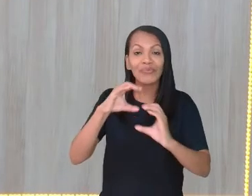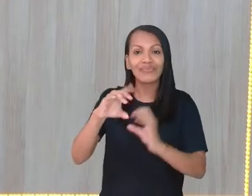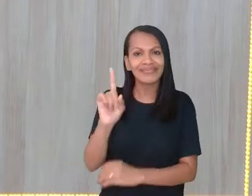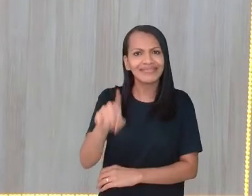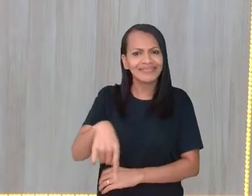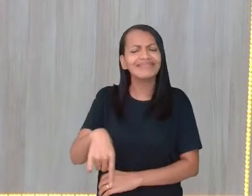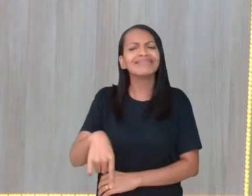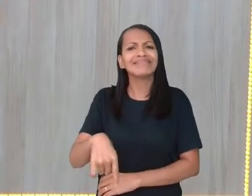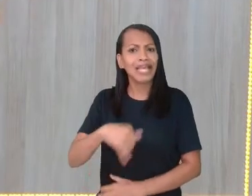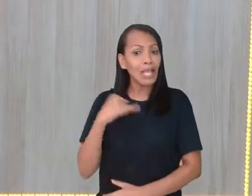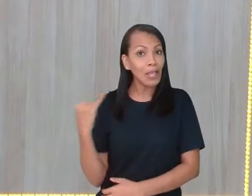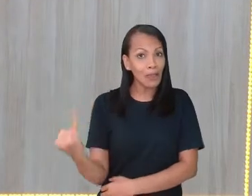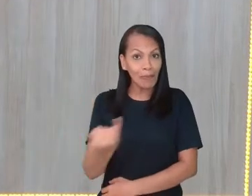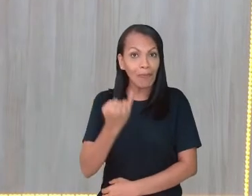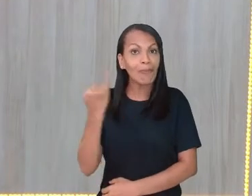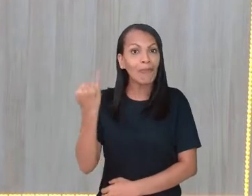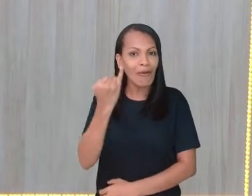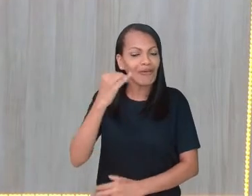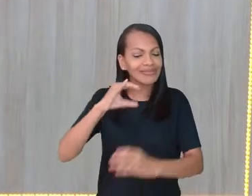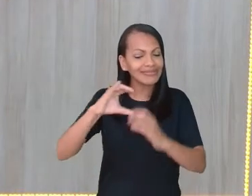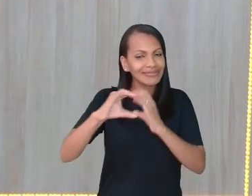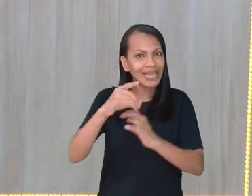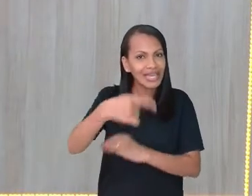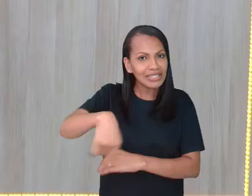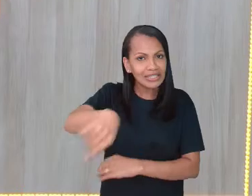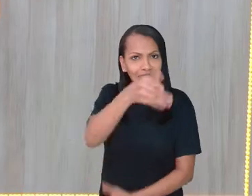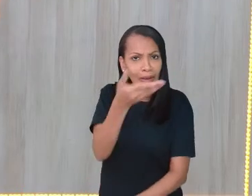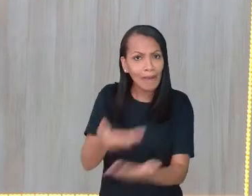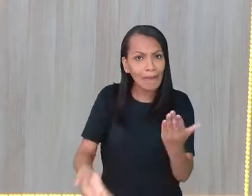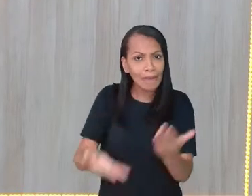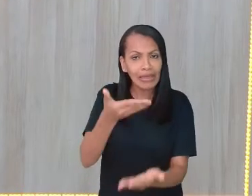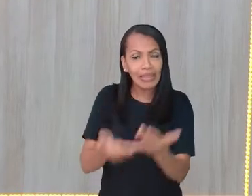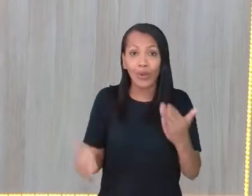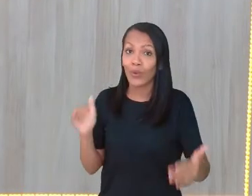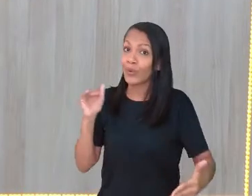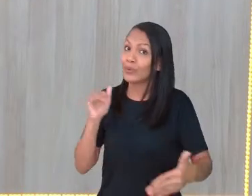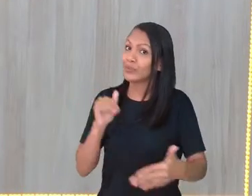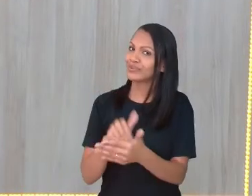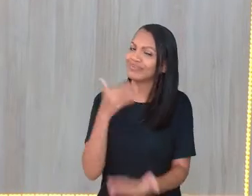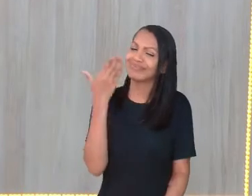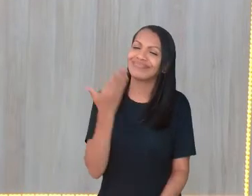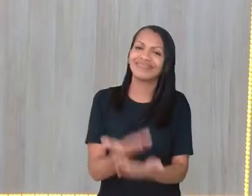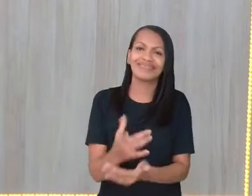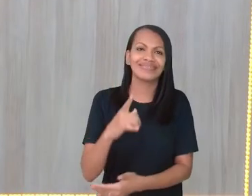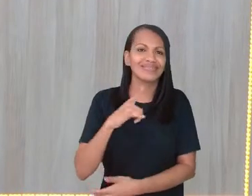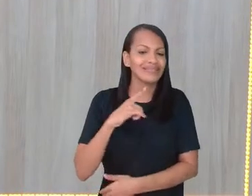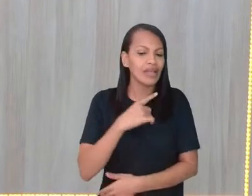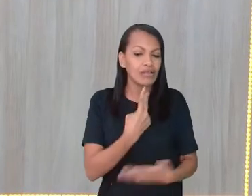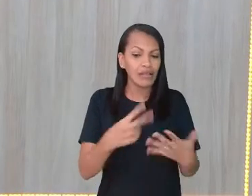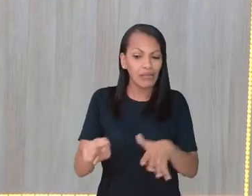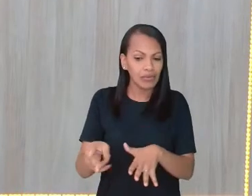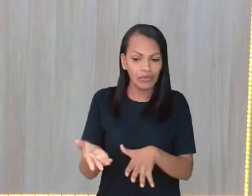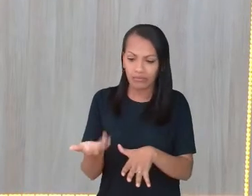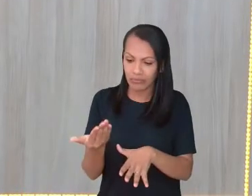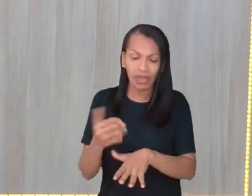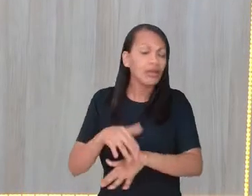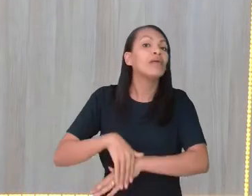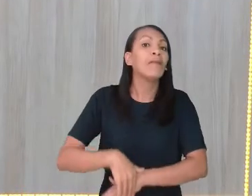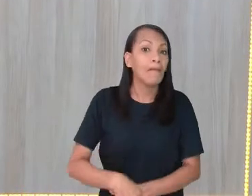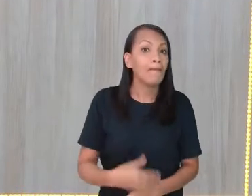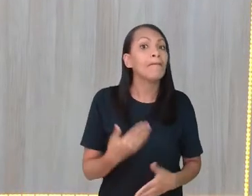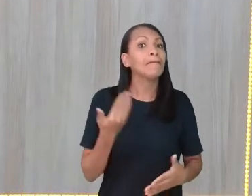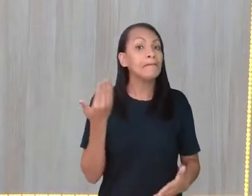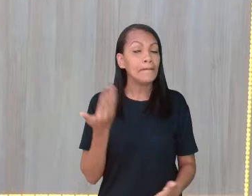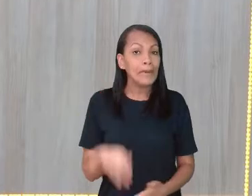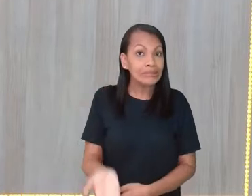e muitíssimo importante. Então, se você perdeu a última aula que a gente teve aqui, né, que não foi na semana passada, mas é a aula